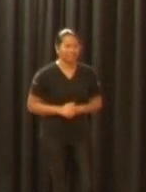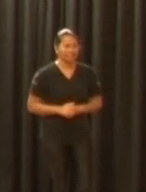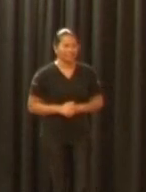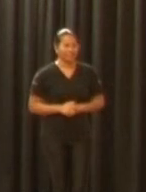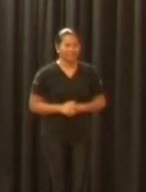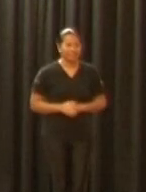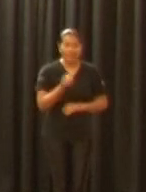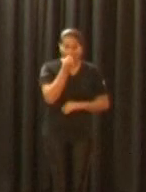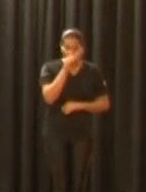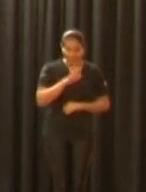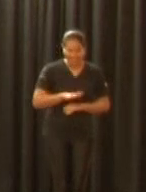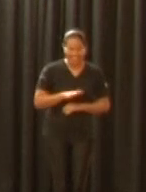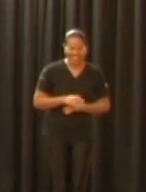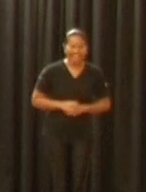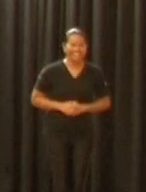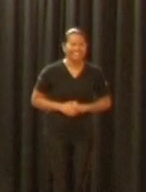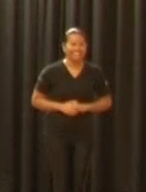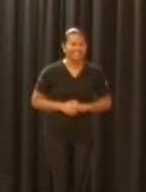Boa tarde.